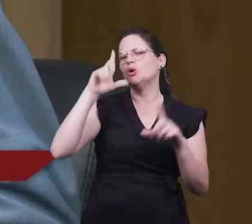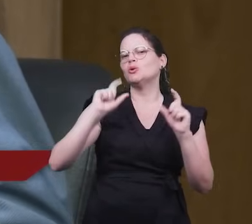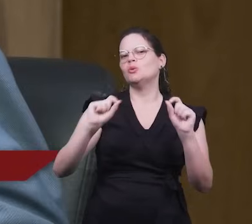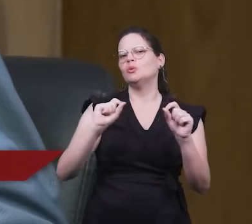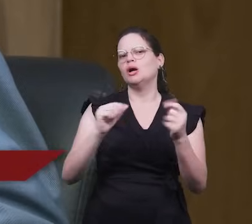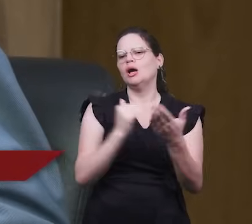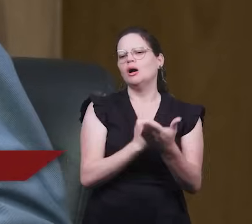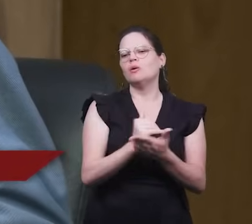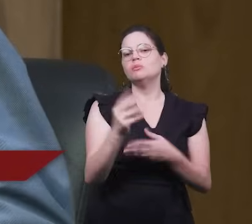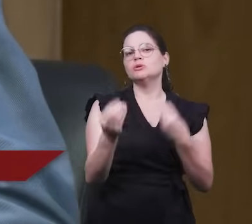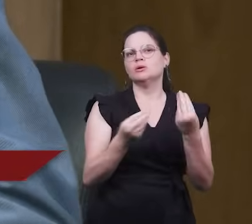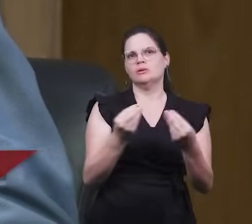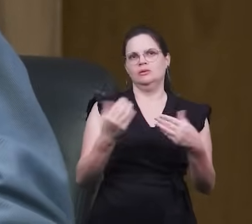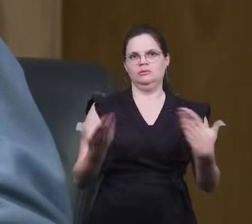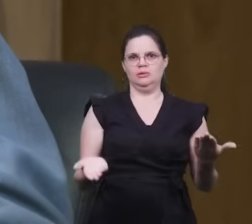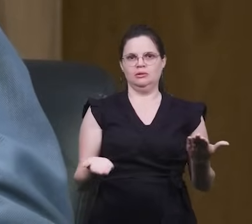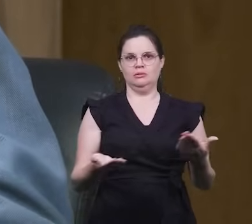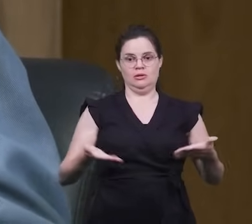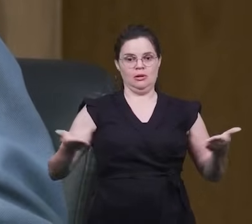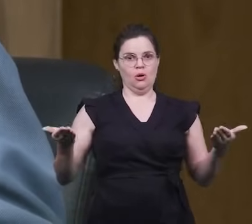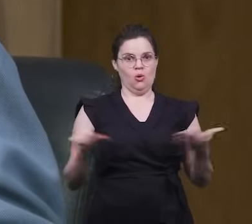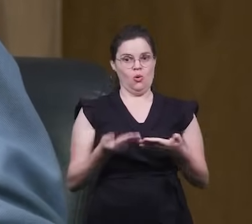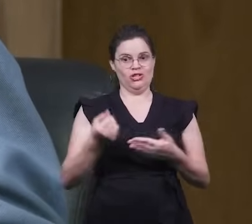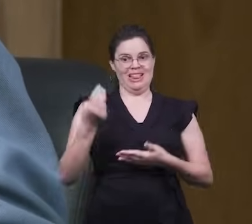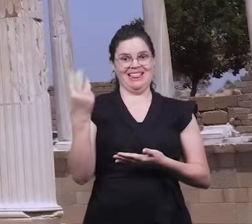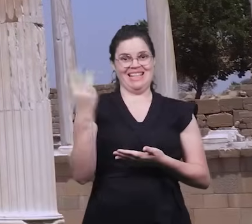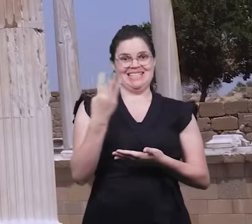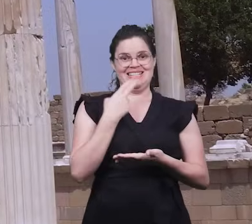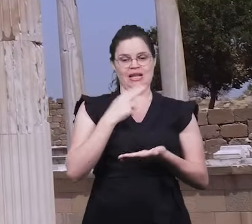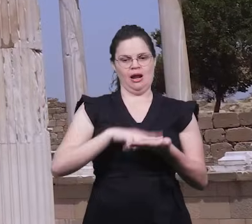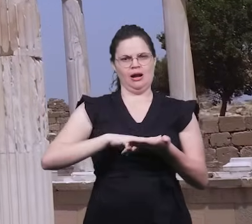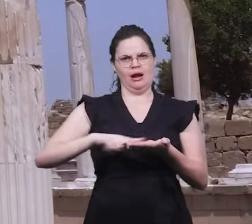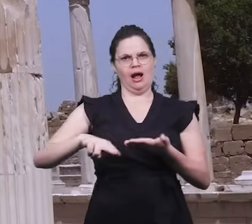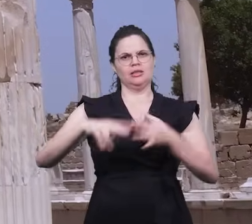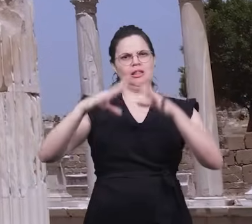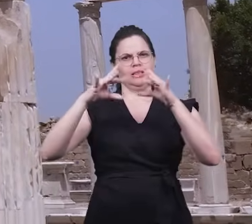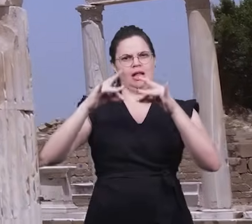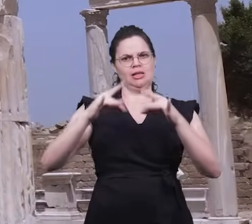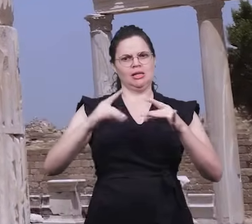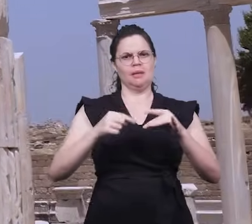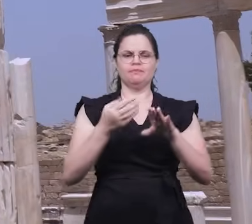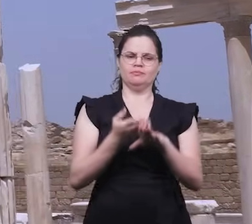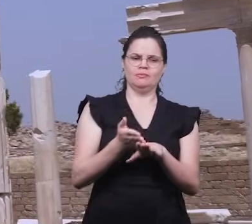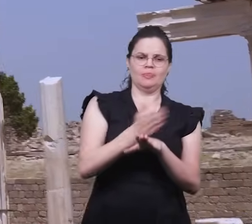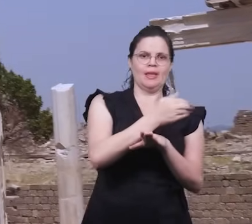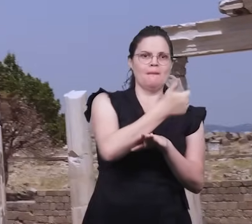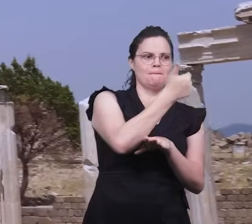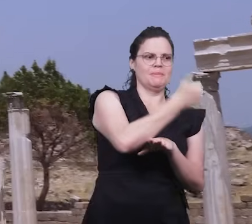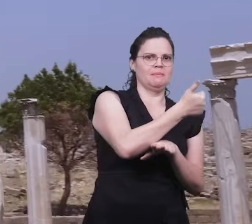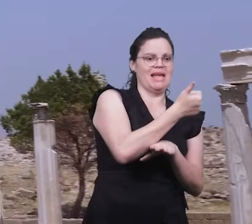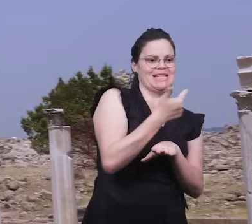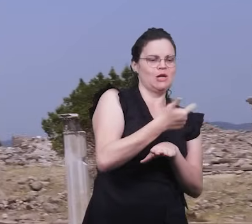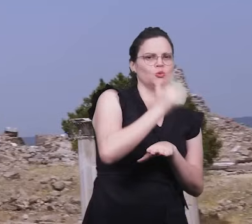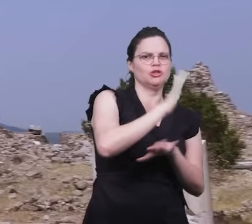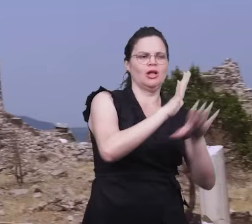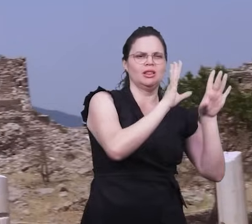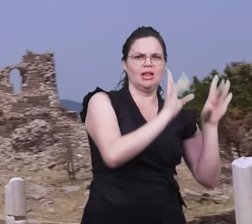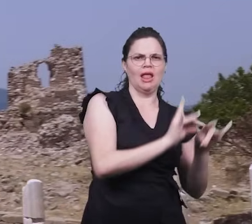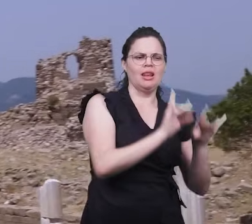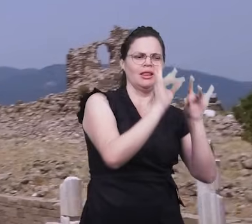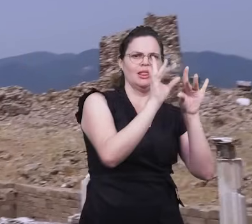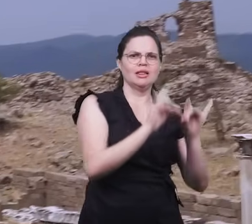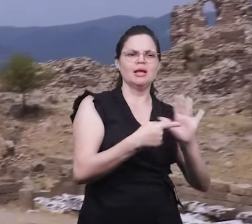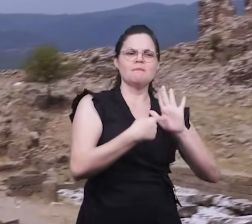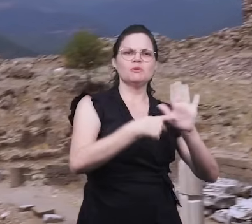essa, você começou quando? Então nós estamos na terceira carta, esmiuçando vagarosamente, mostrando o que é o profético, o que